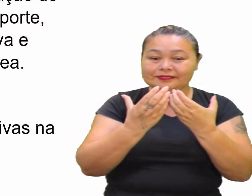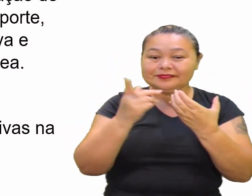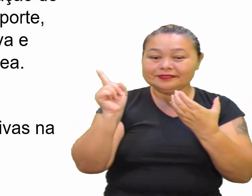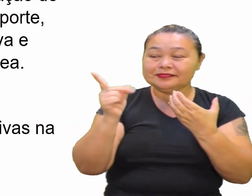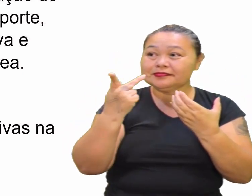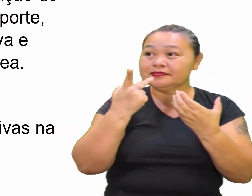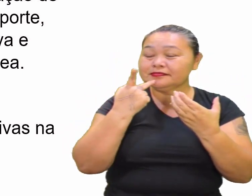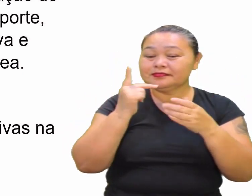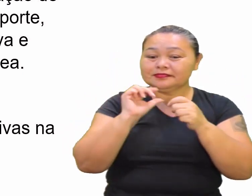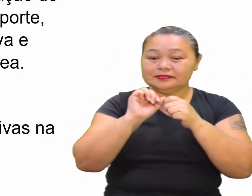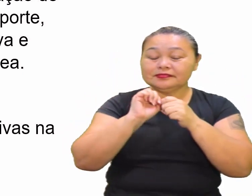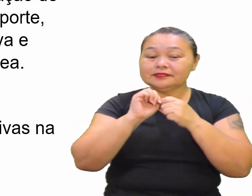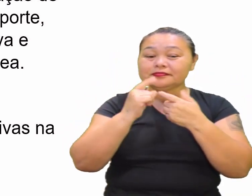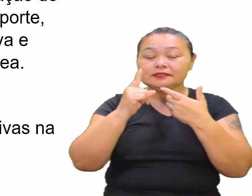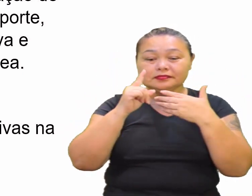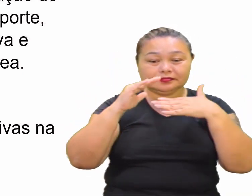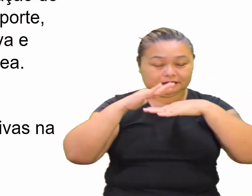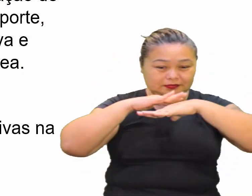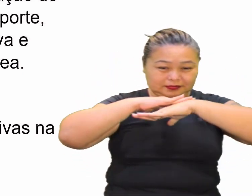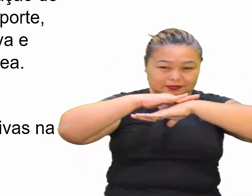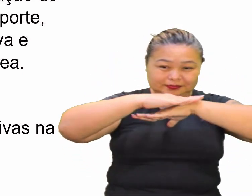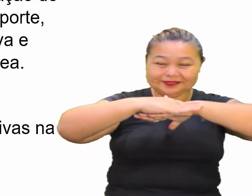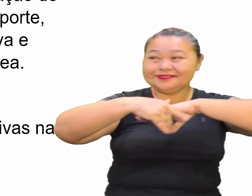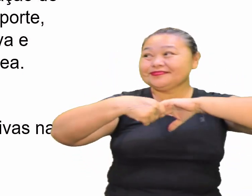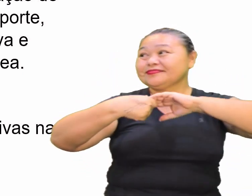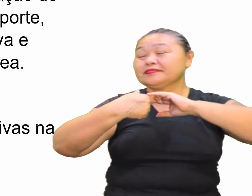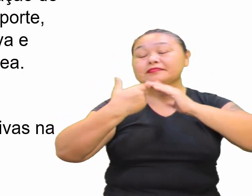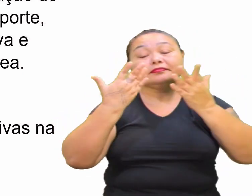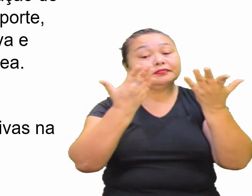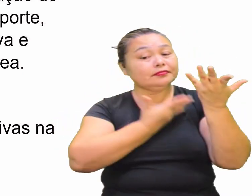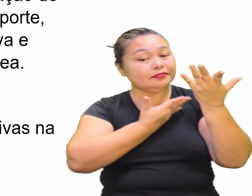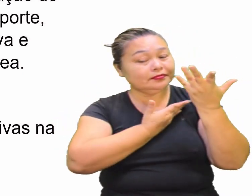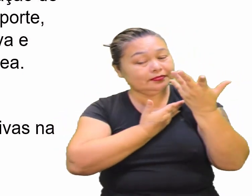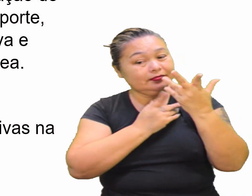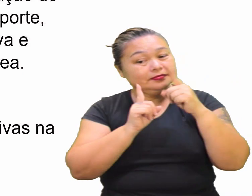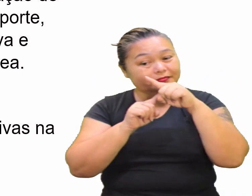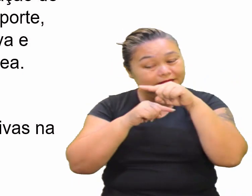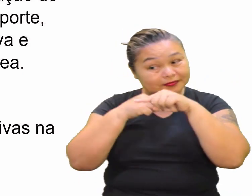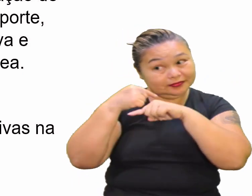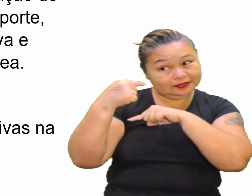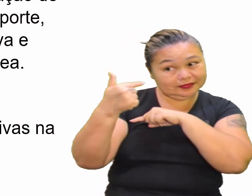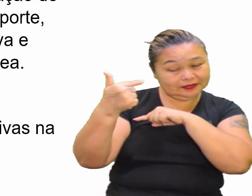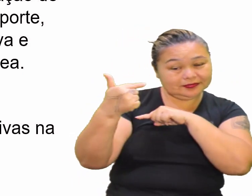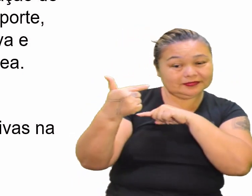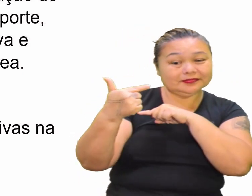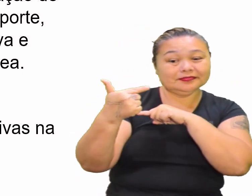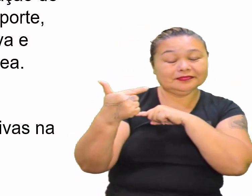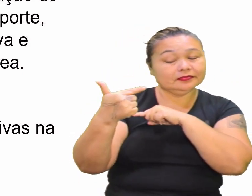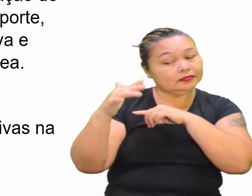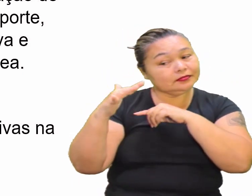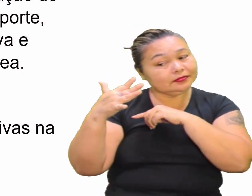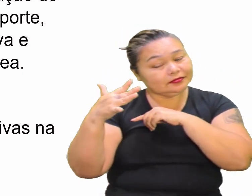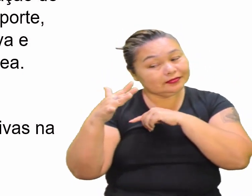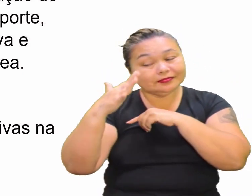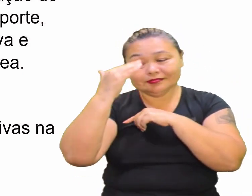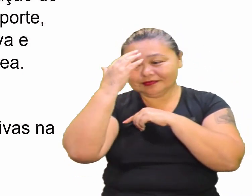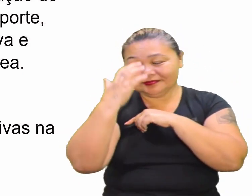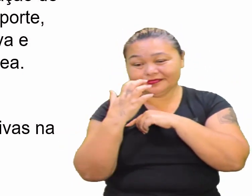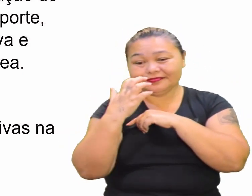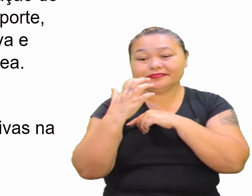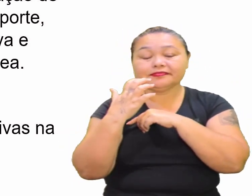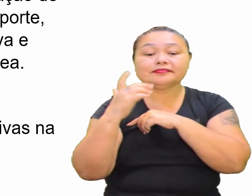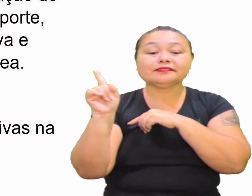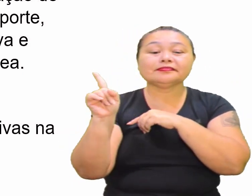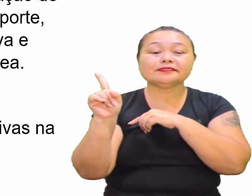a gente está falando aí daquele passou da fase da amizade, aí entrou aqui numa situação mais um pouquinho mais